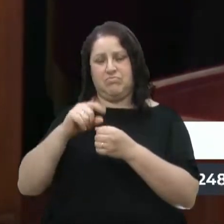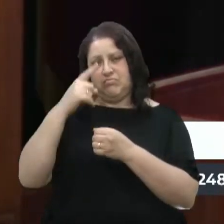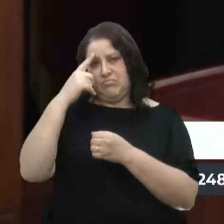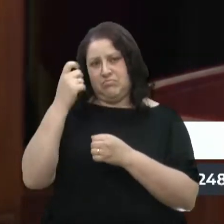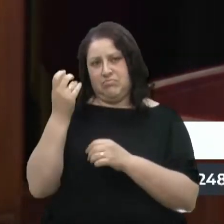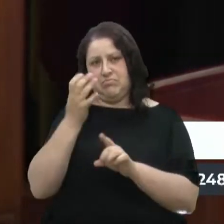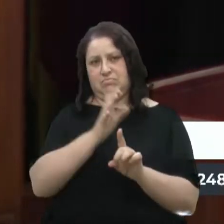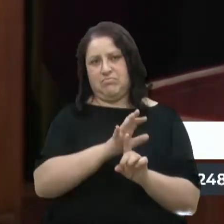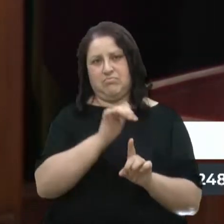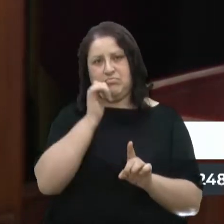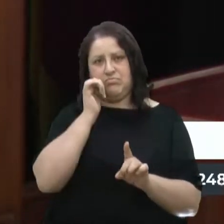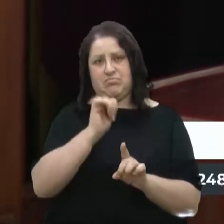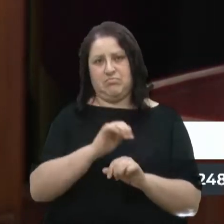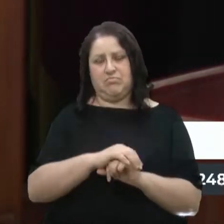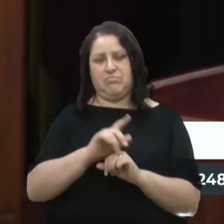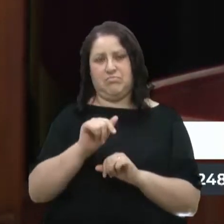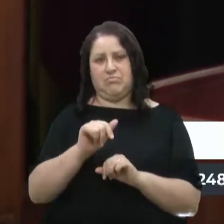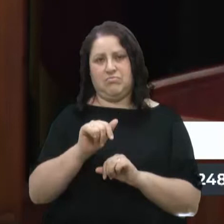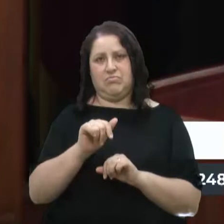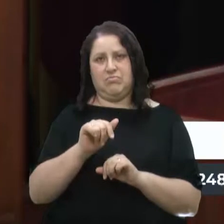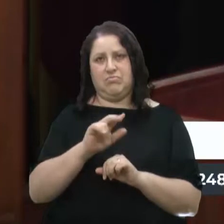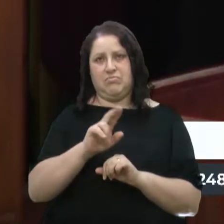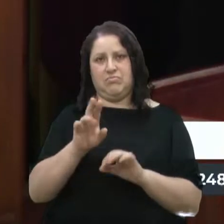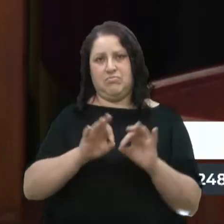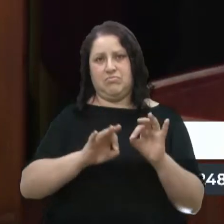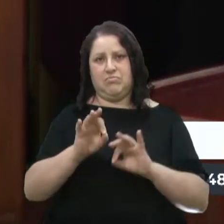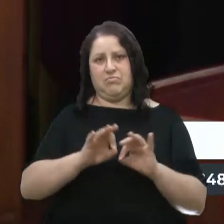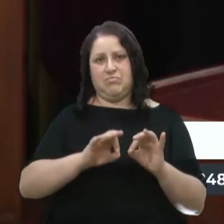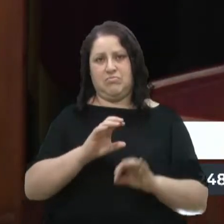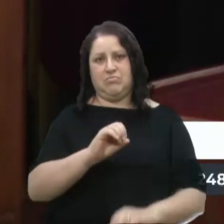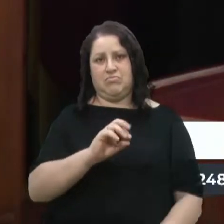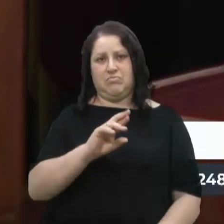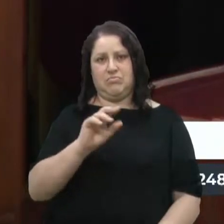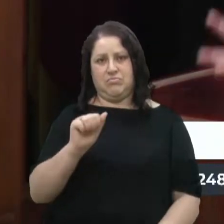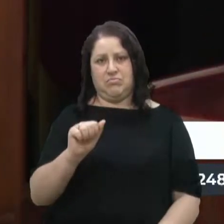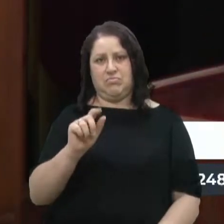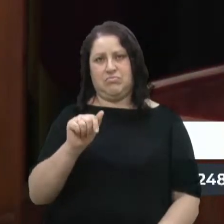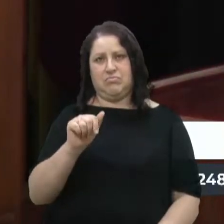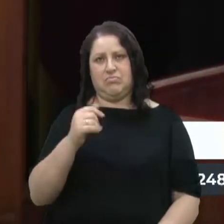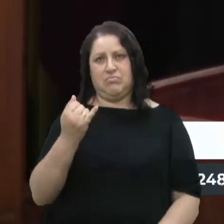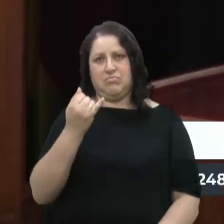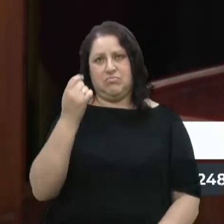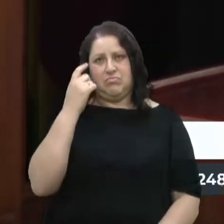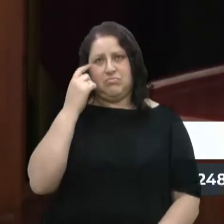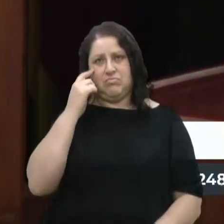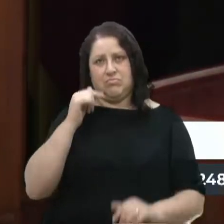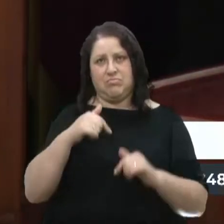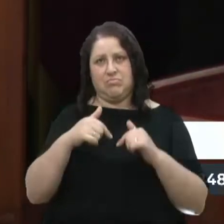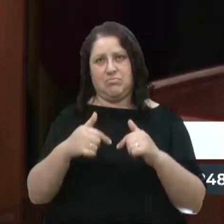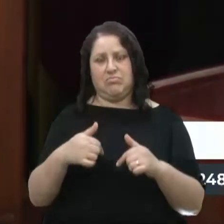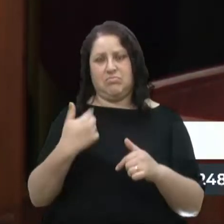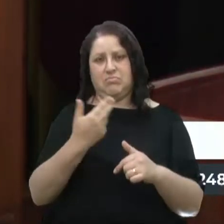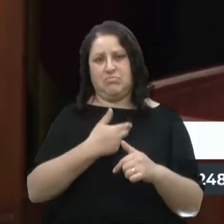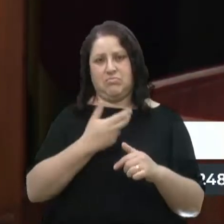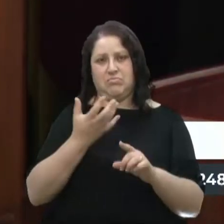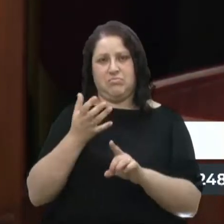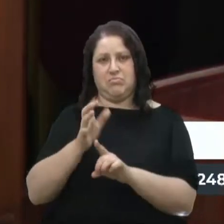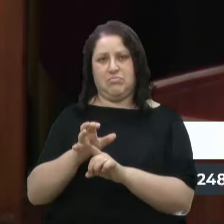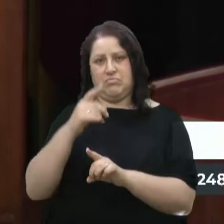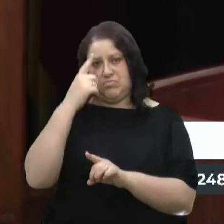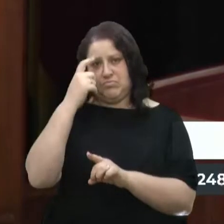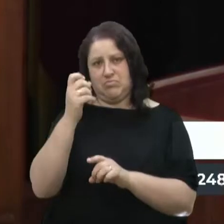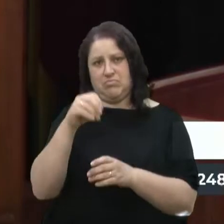as mulheres, né? O projeto Hora. Então, tão importante quanto pensar em ações para a gente combater a